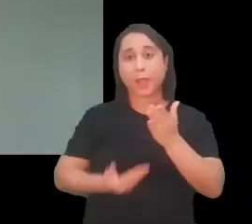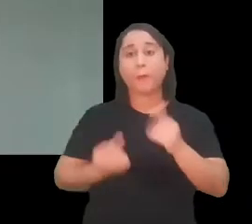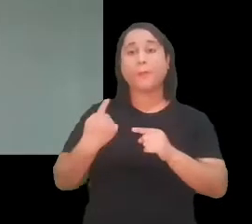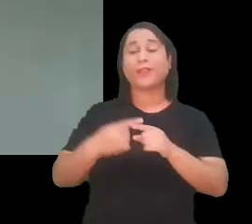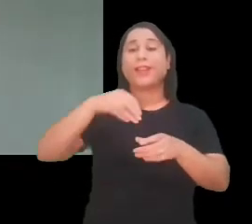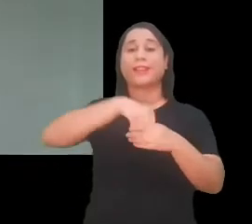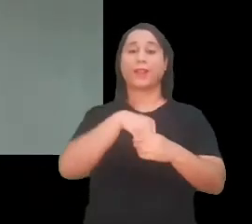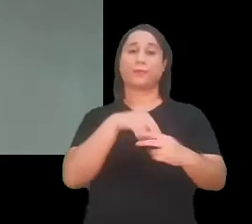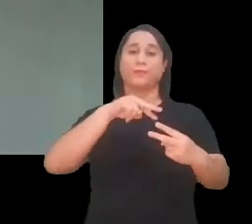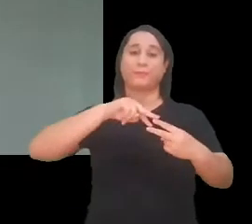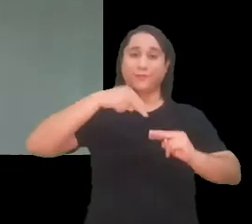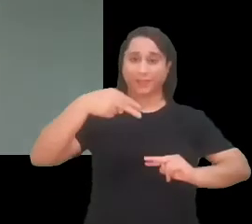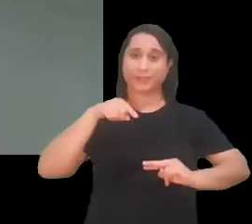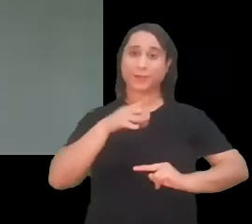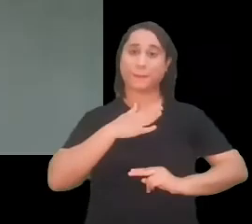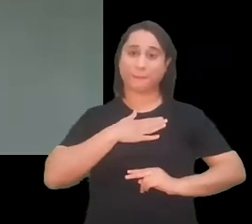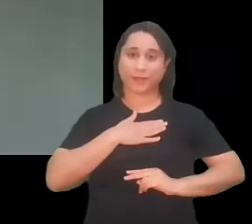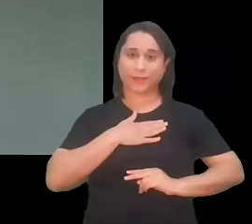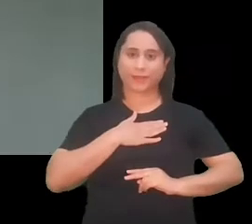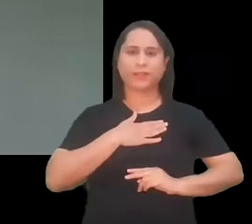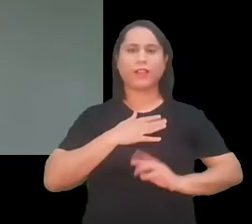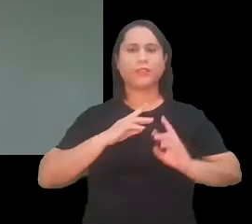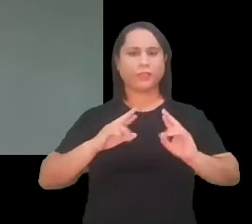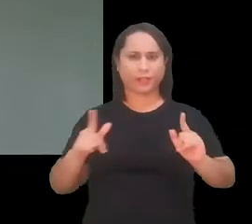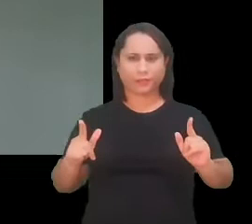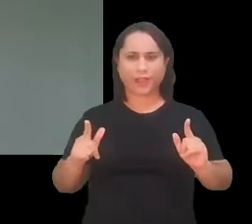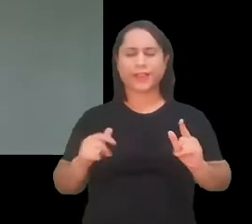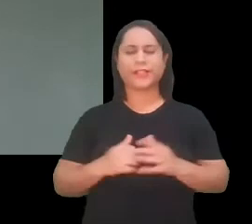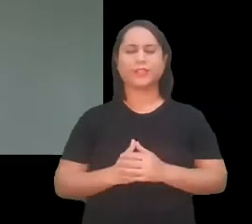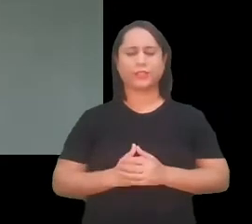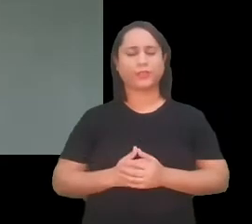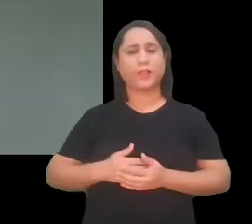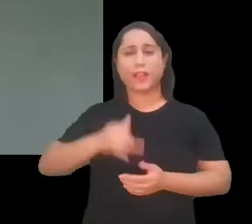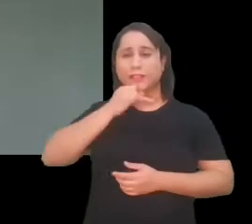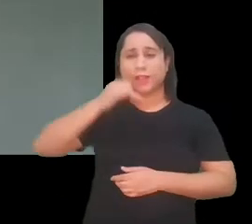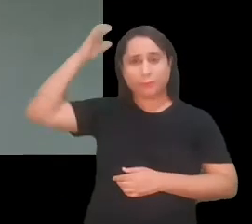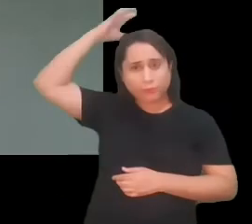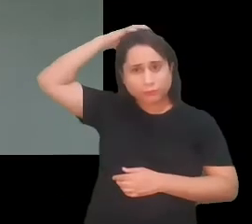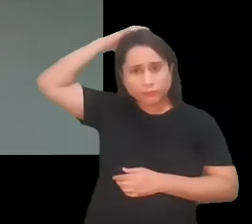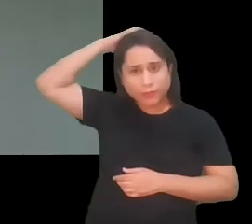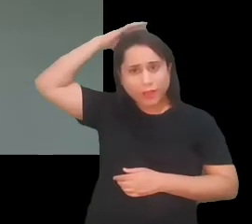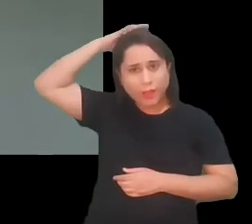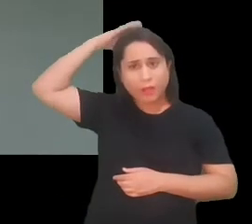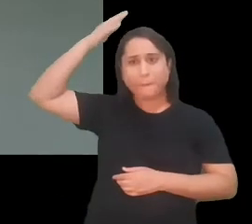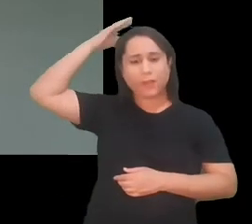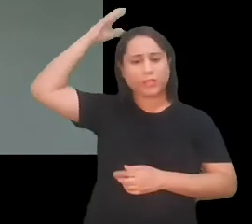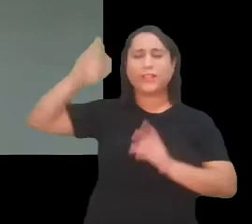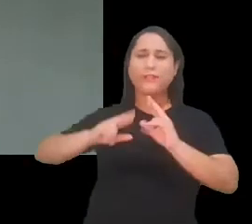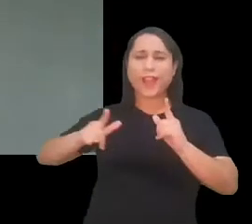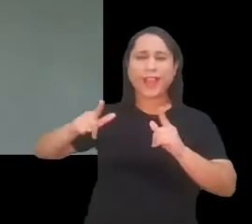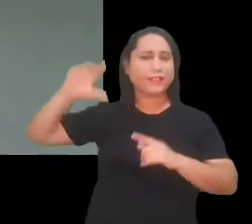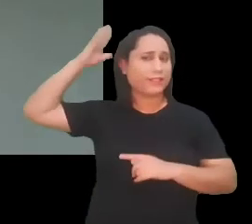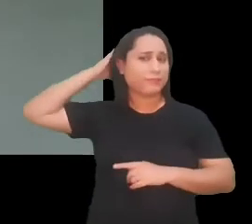caso da calvície, de fato, aquela que vai fazer aquele cucuruco aqui atrás, que vai deixar a testa aí para trás aqui tudo